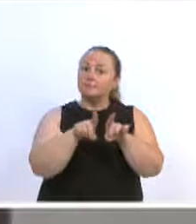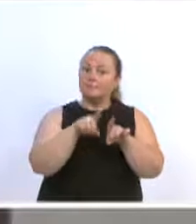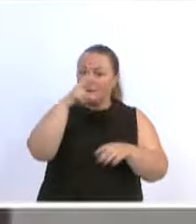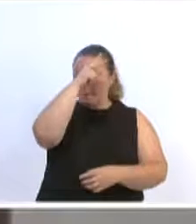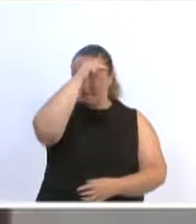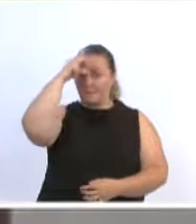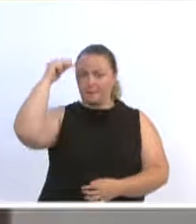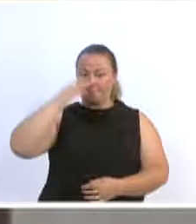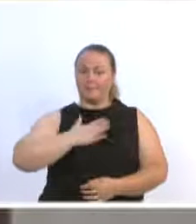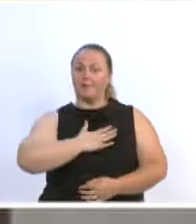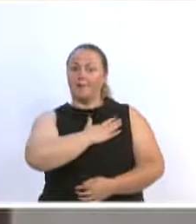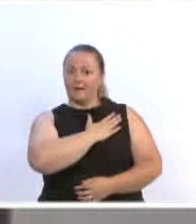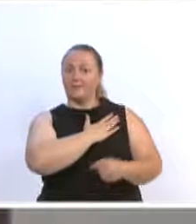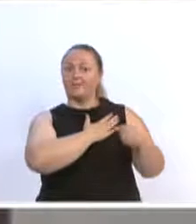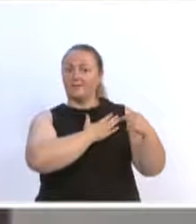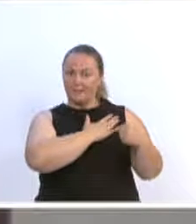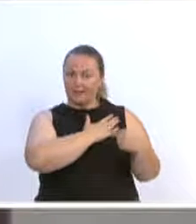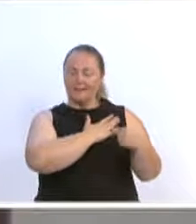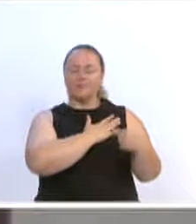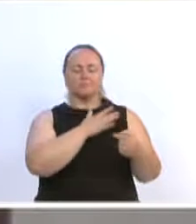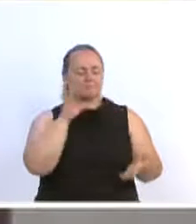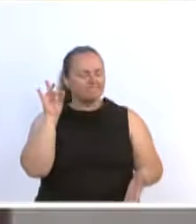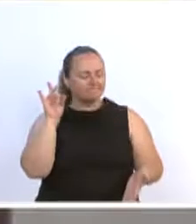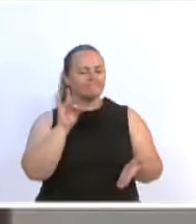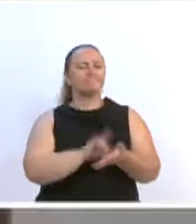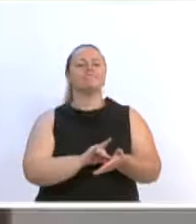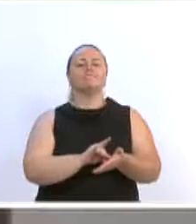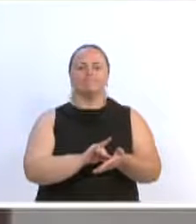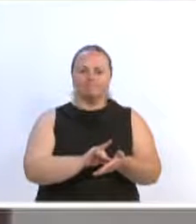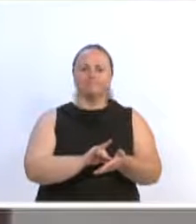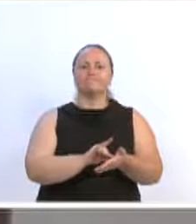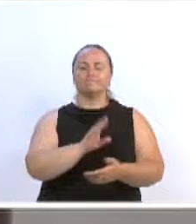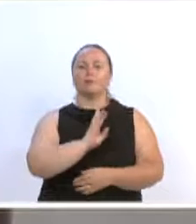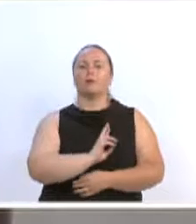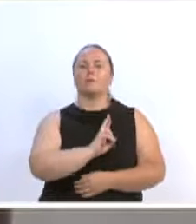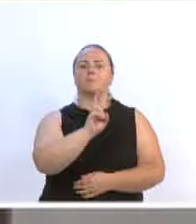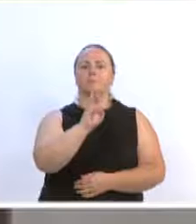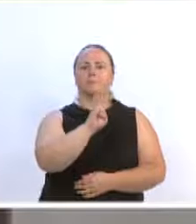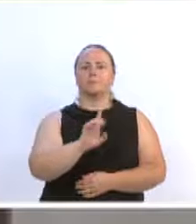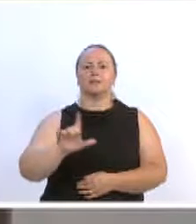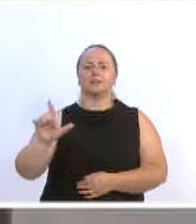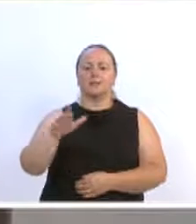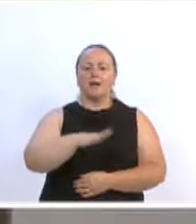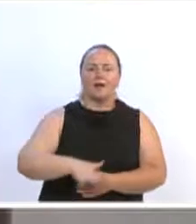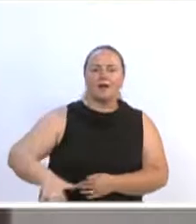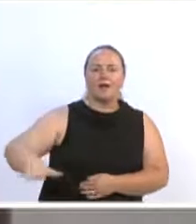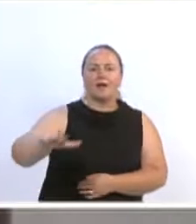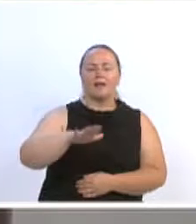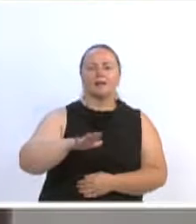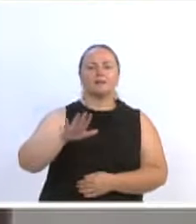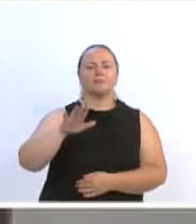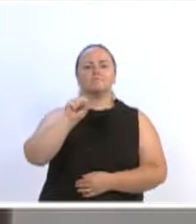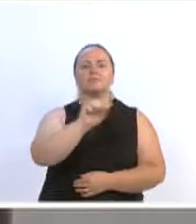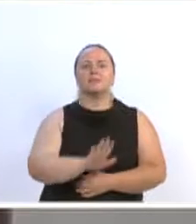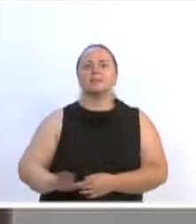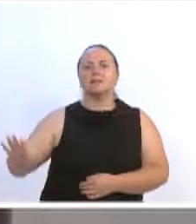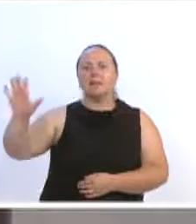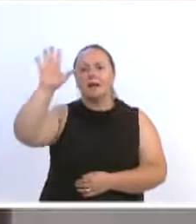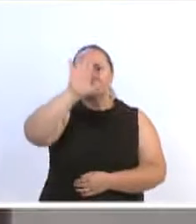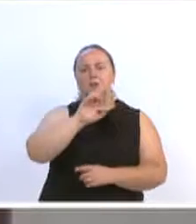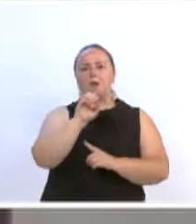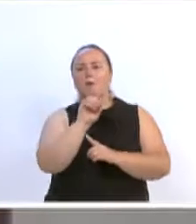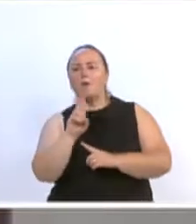napoleão bernardes é com certeza vai representar blumenau eo vale do itajaí no cenário nacional ou quem sabe